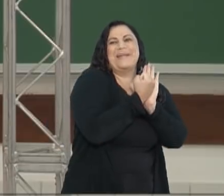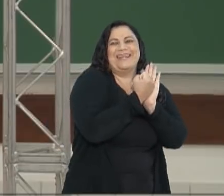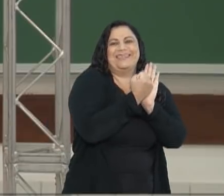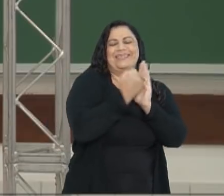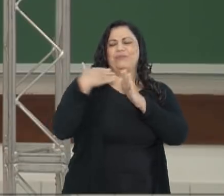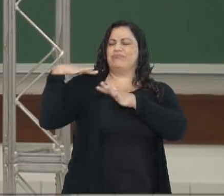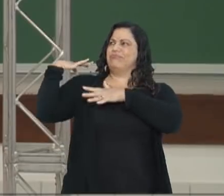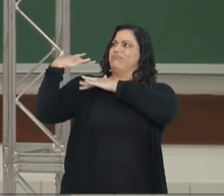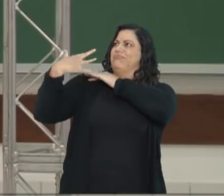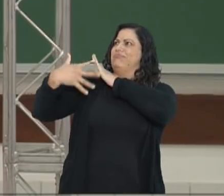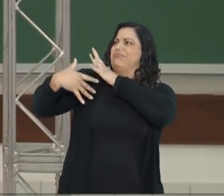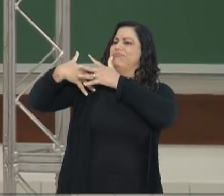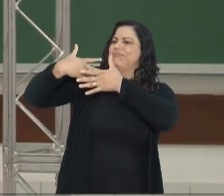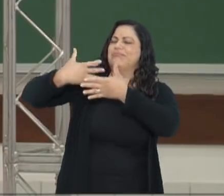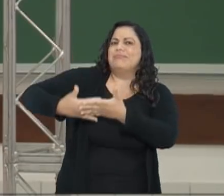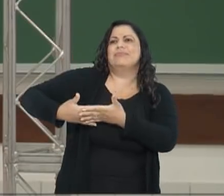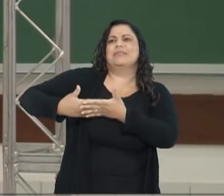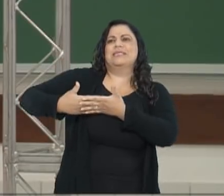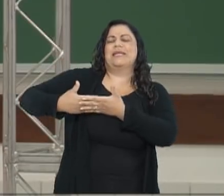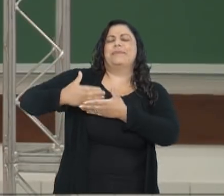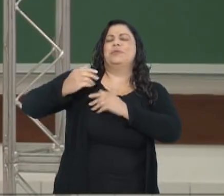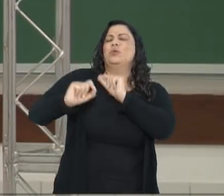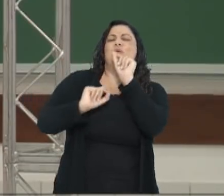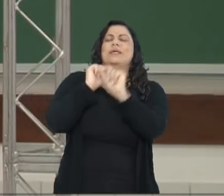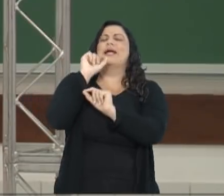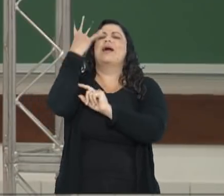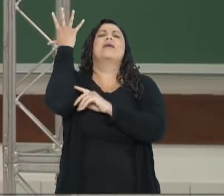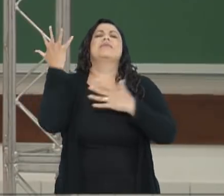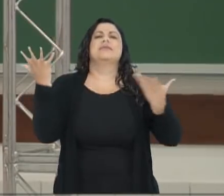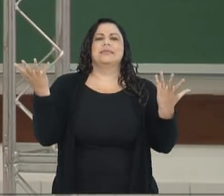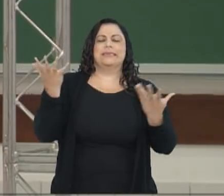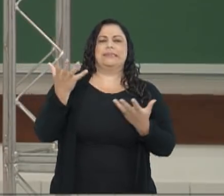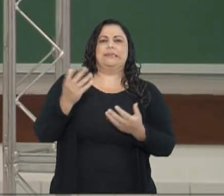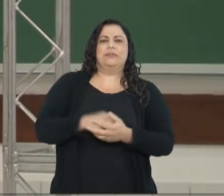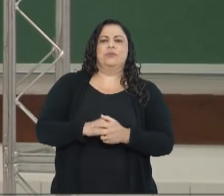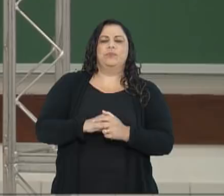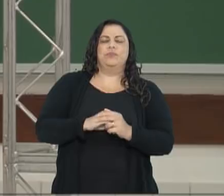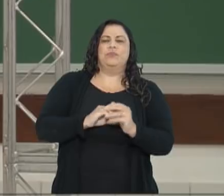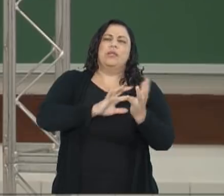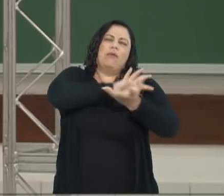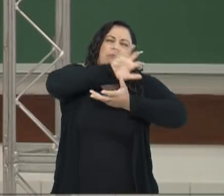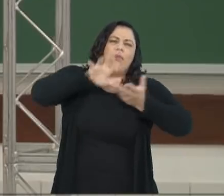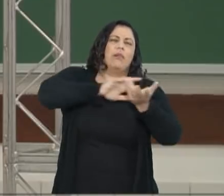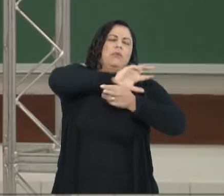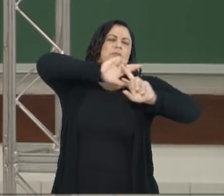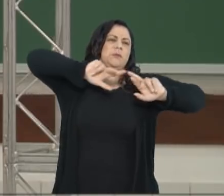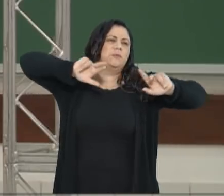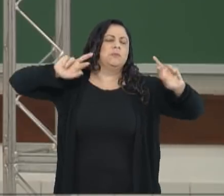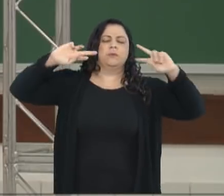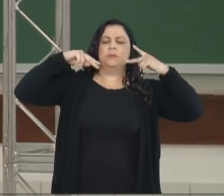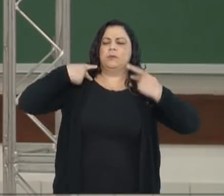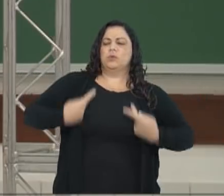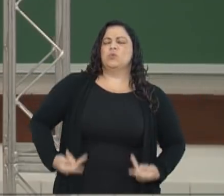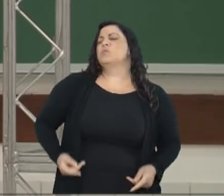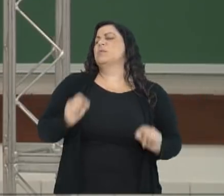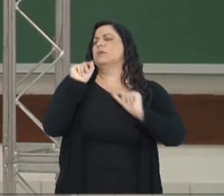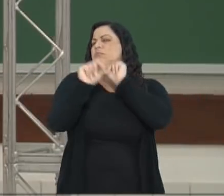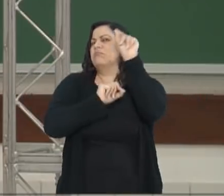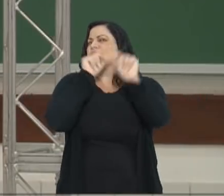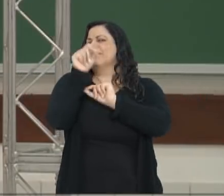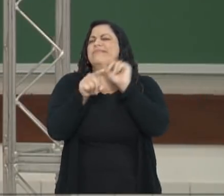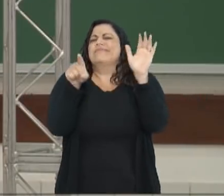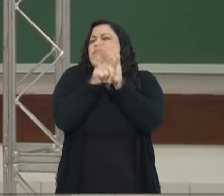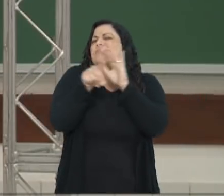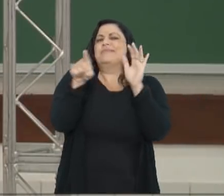processos históricos e as realizações humanas que aconteceram no continente. Quais são essas realizações?